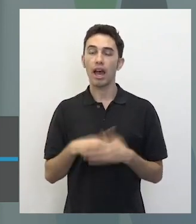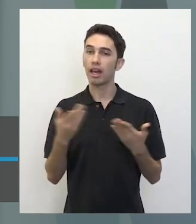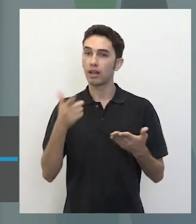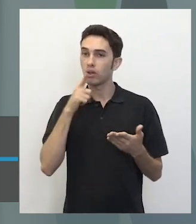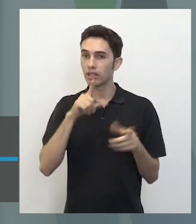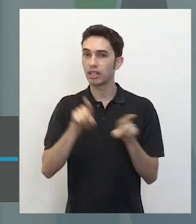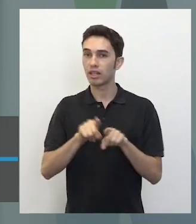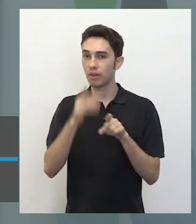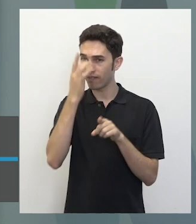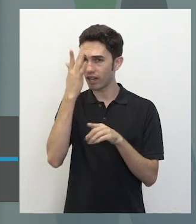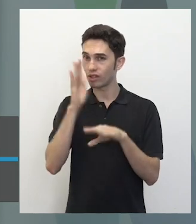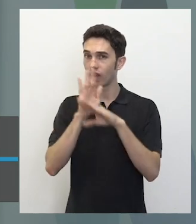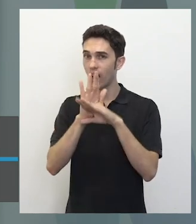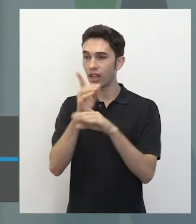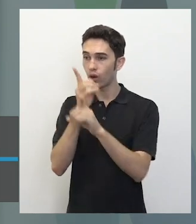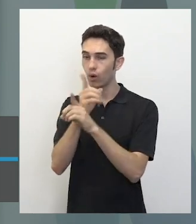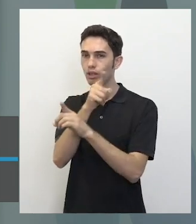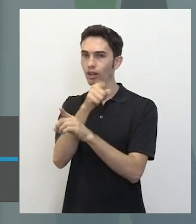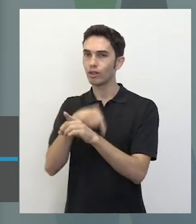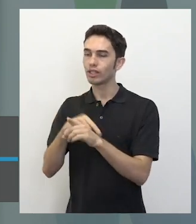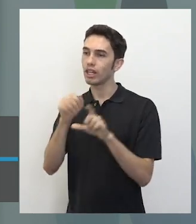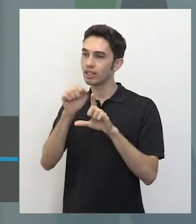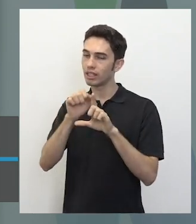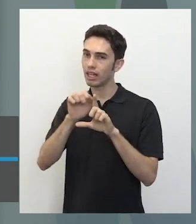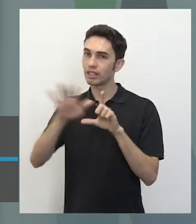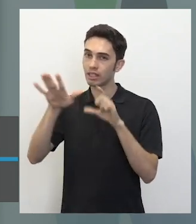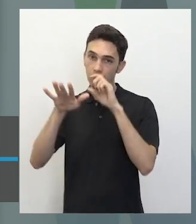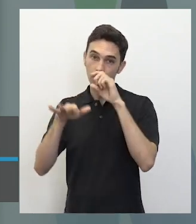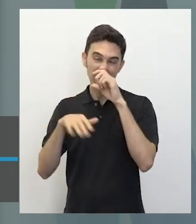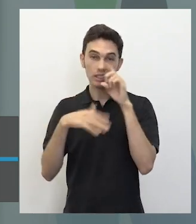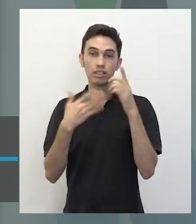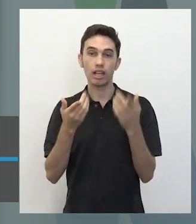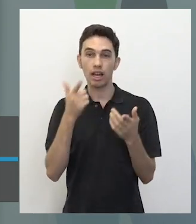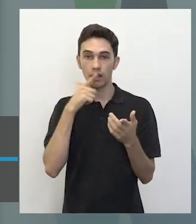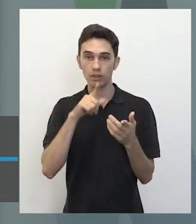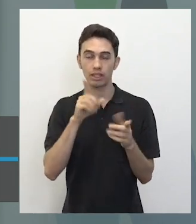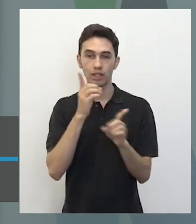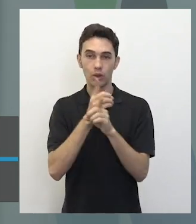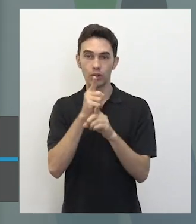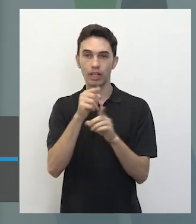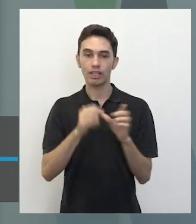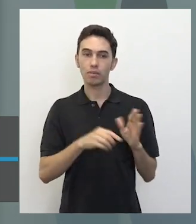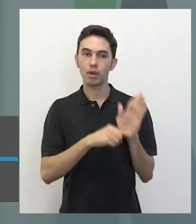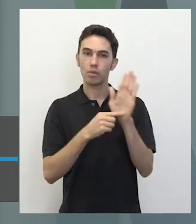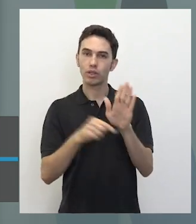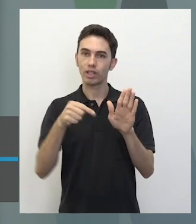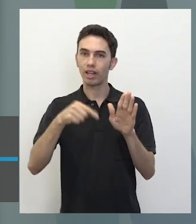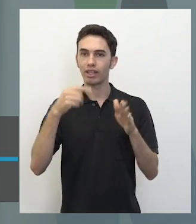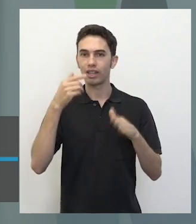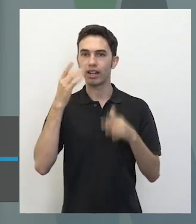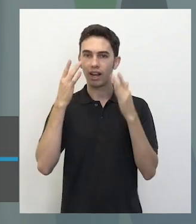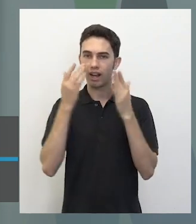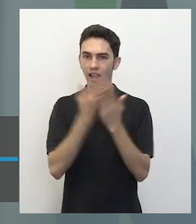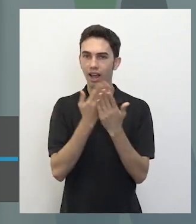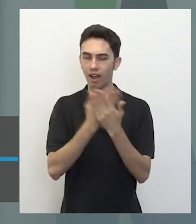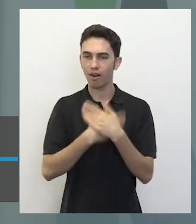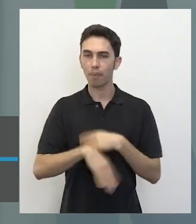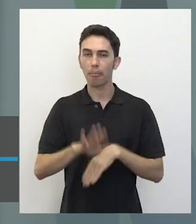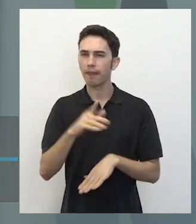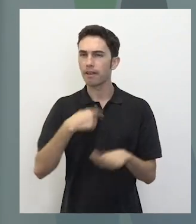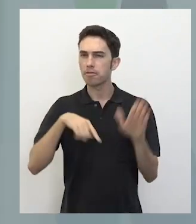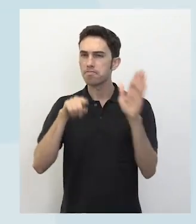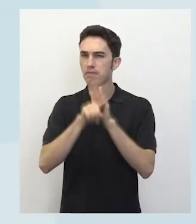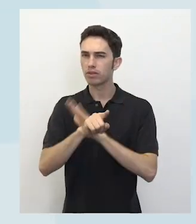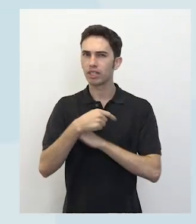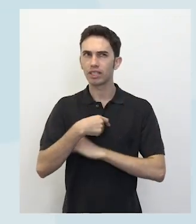ajuda a gente a te encontrar e até trazer aqui para a aula. Quem sabe até o final do ano, né, gente? Então, agora a pergunta que não quer calar. Qual